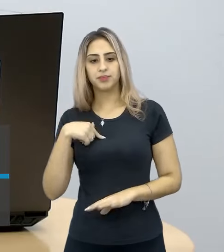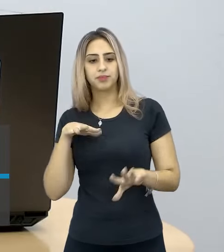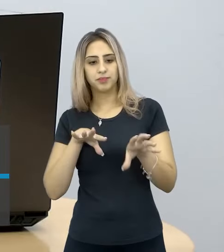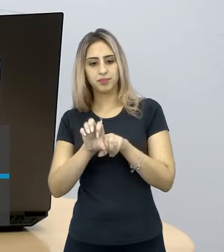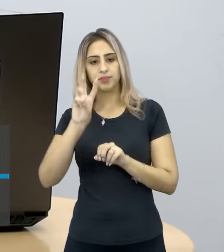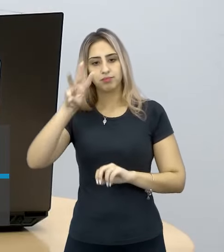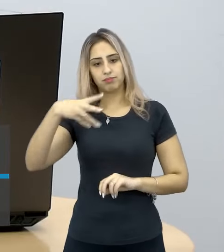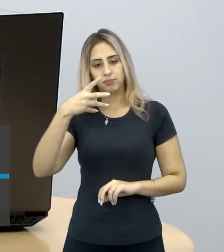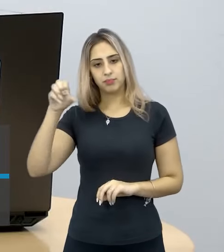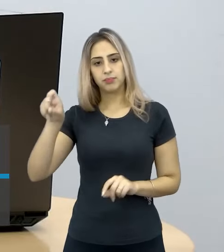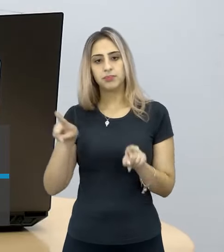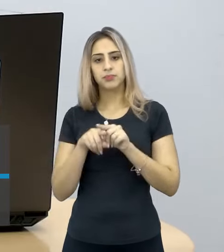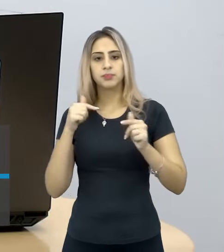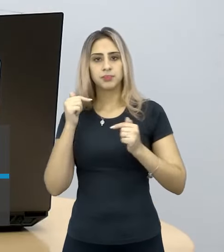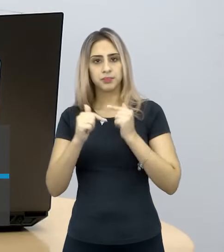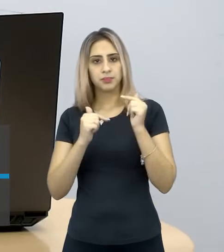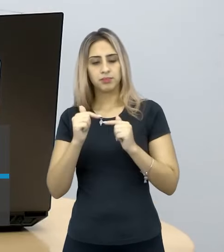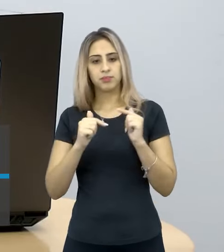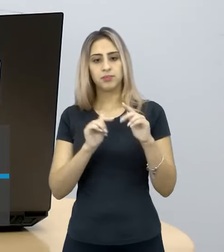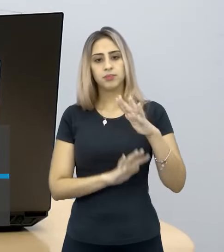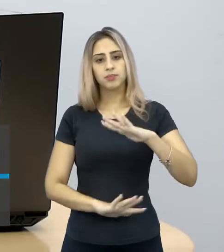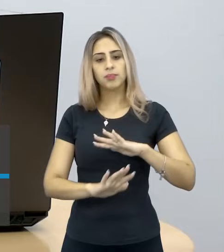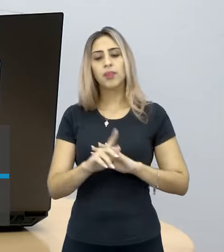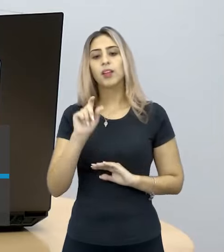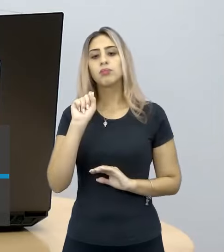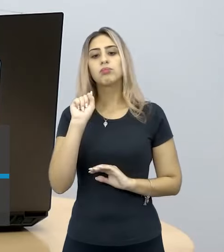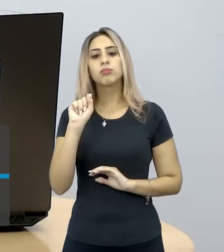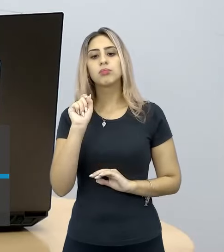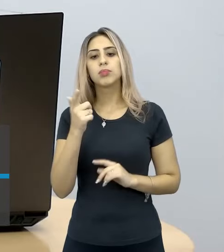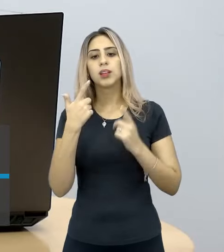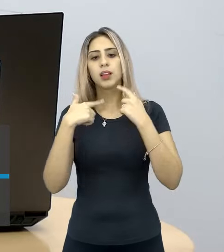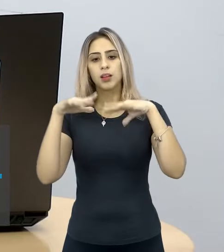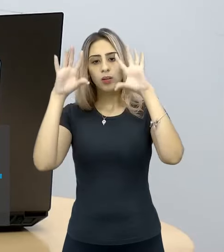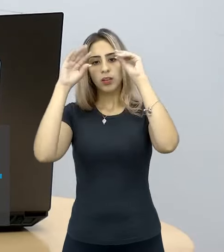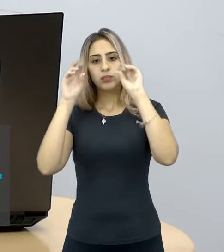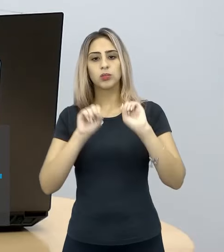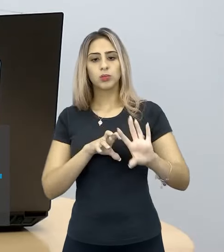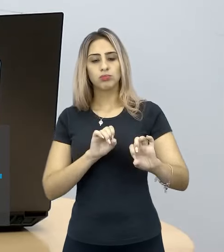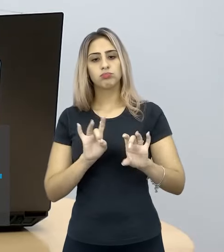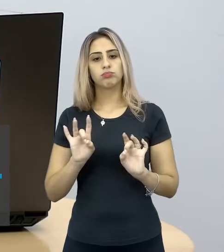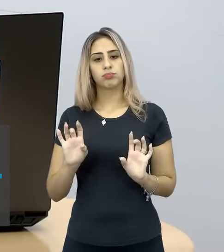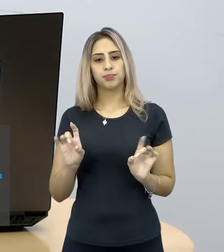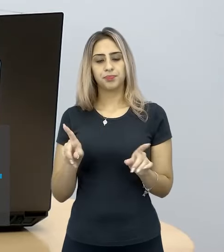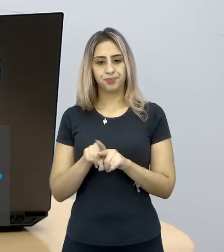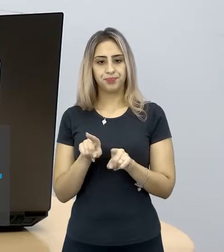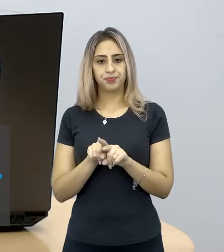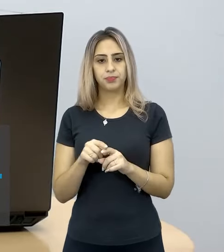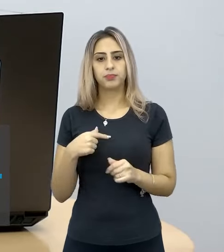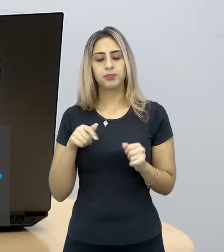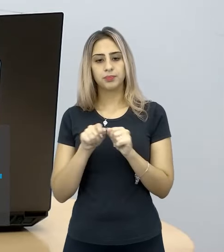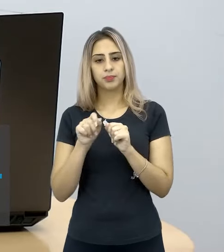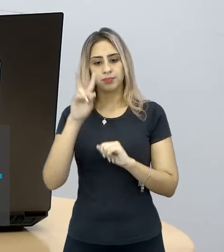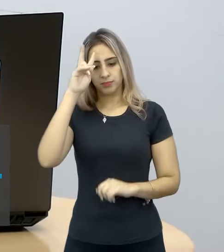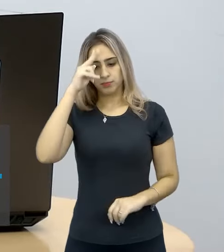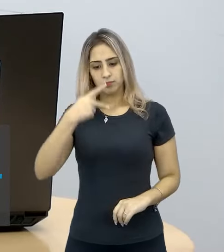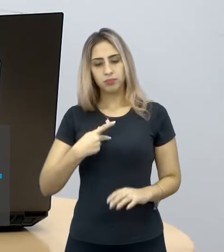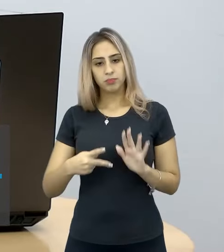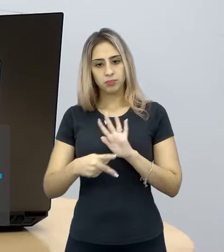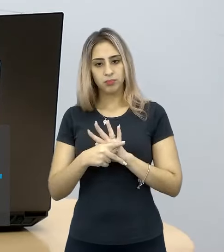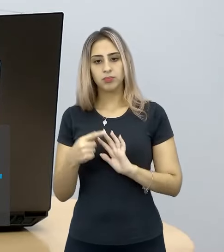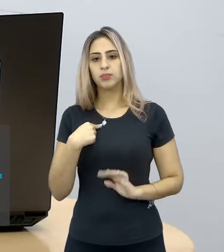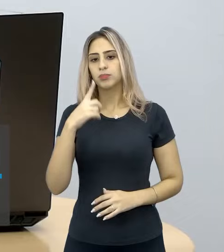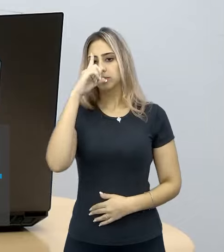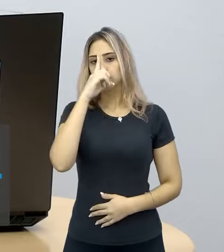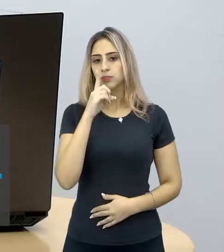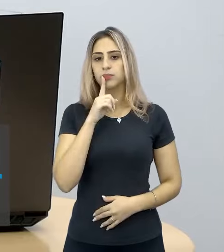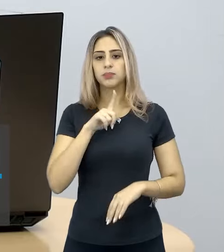da EFAP, trabalho na área de Linguagens e de Educação Especial. Vou fazer minha autodescrição, eu sou